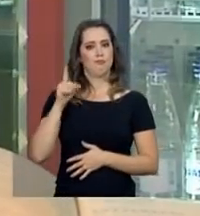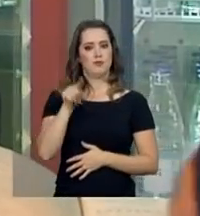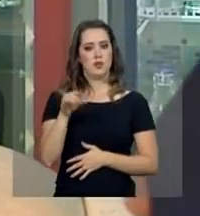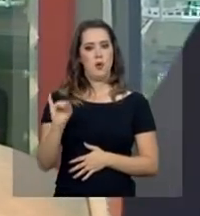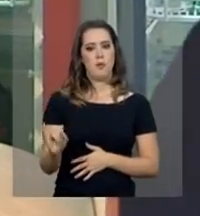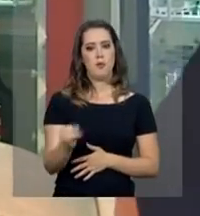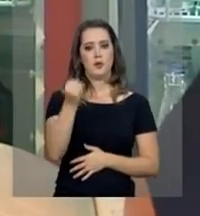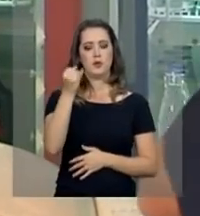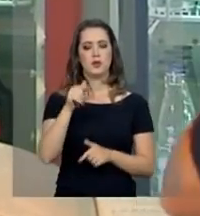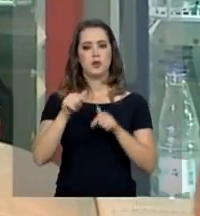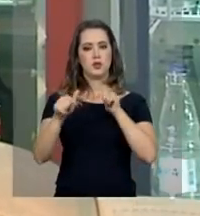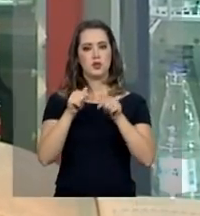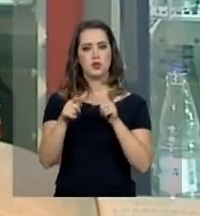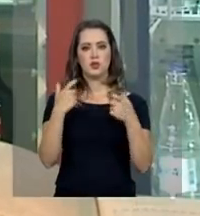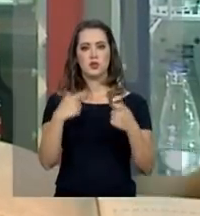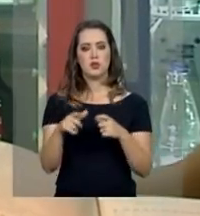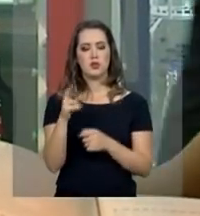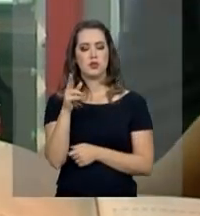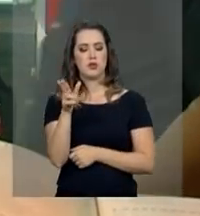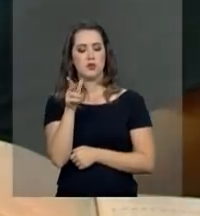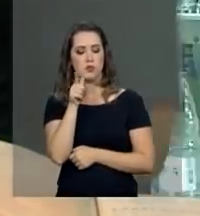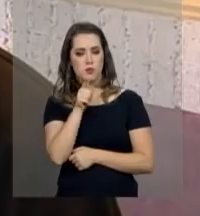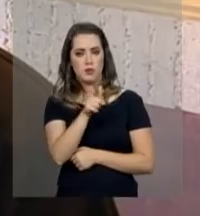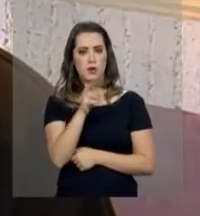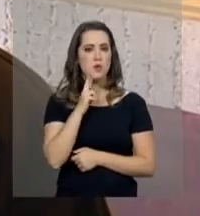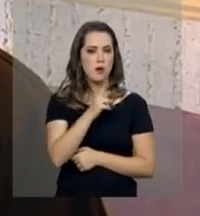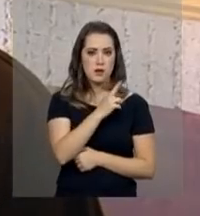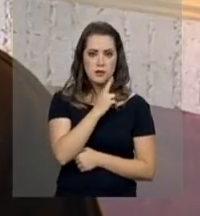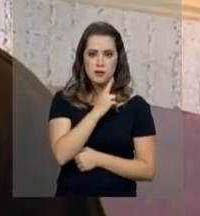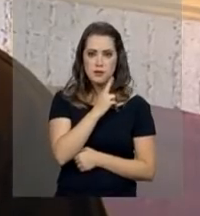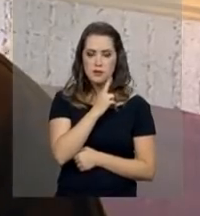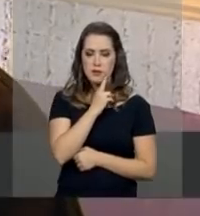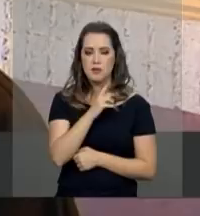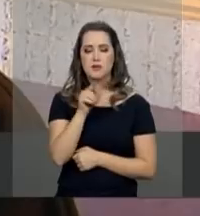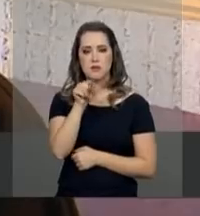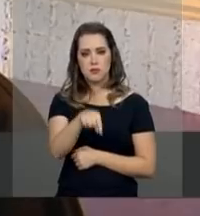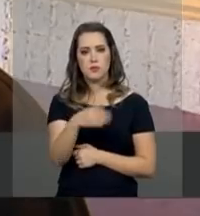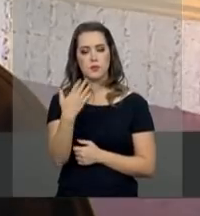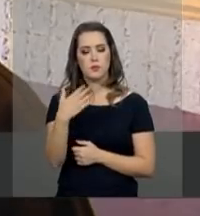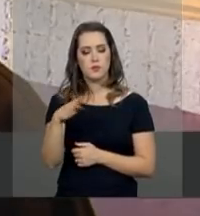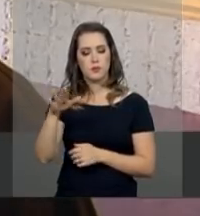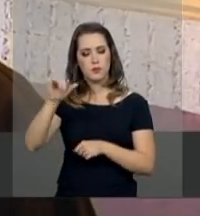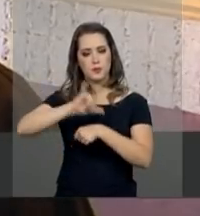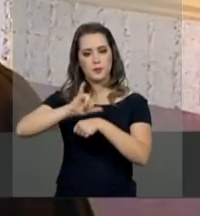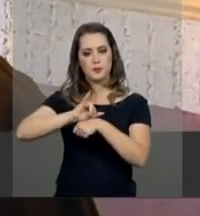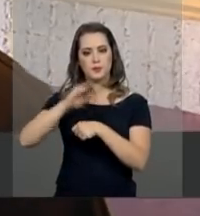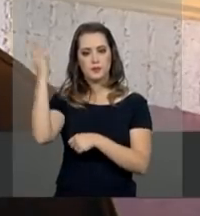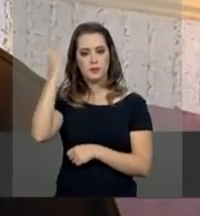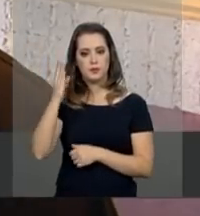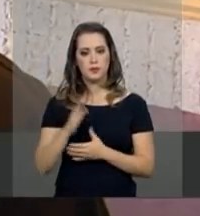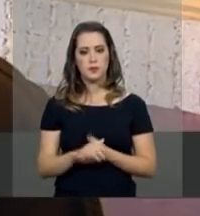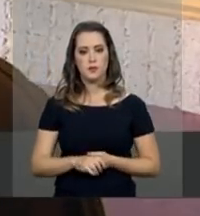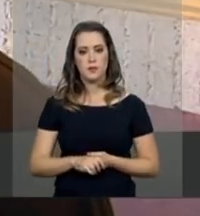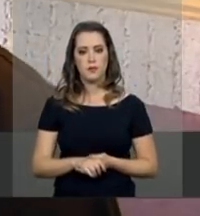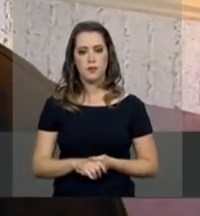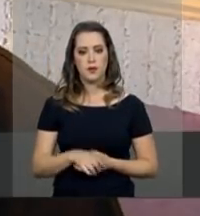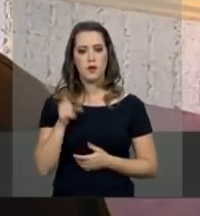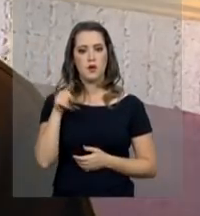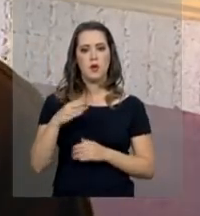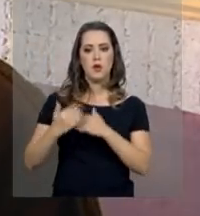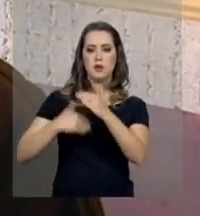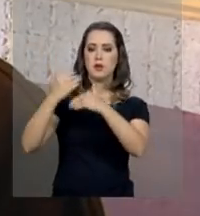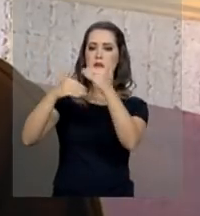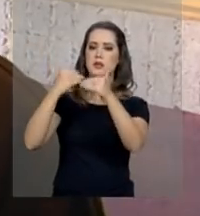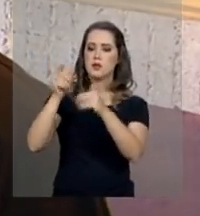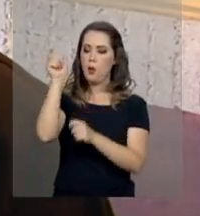uma oportunidade em um restaurante na capital federal. Essa é a cidade que te dá essa capacidade de crescer como pessoa, como